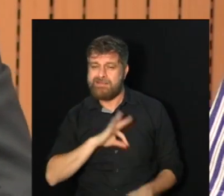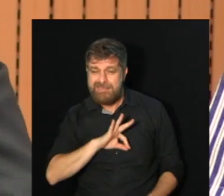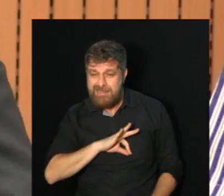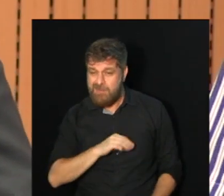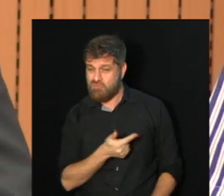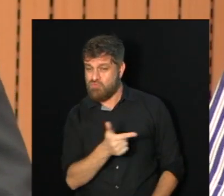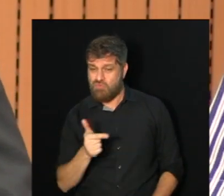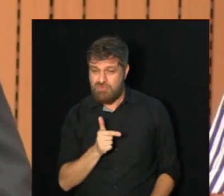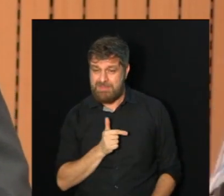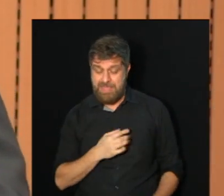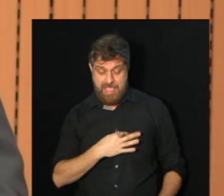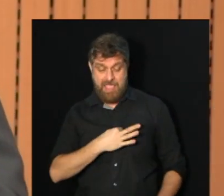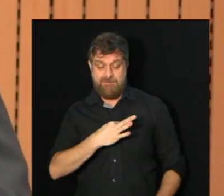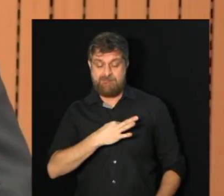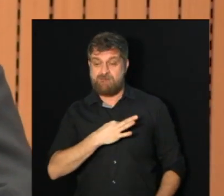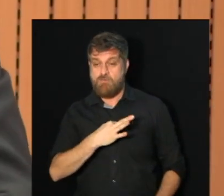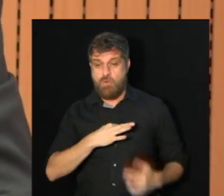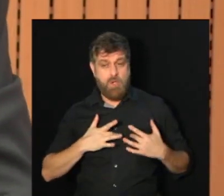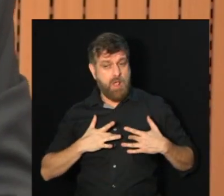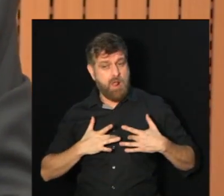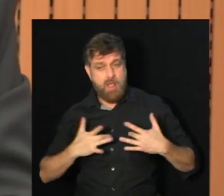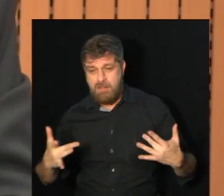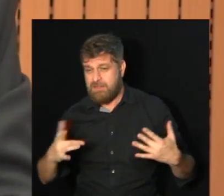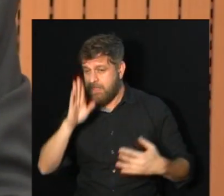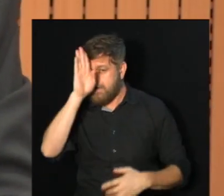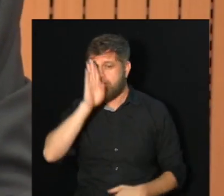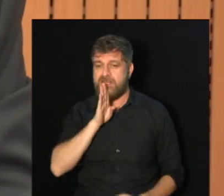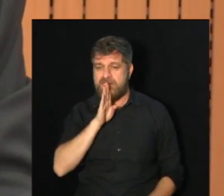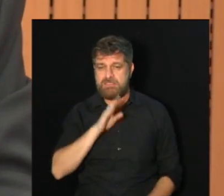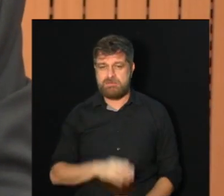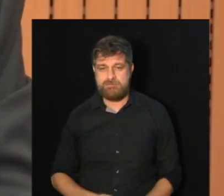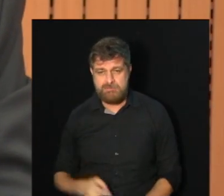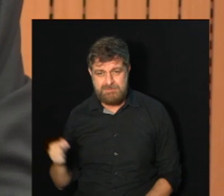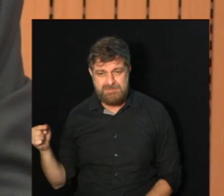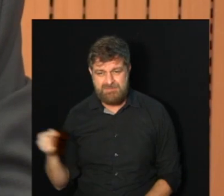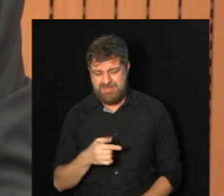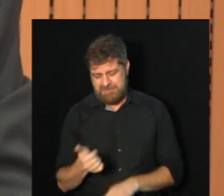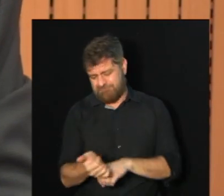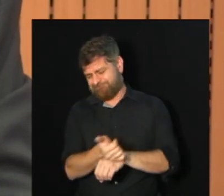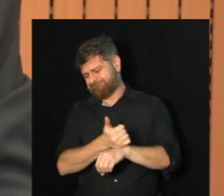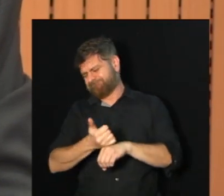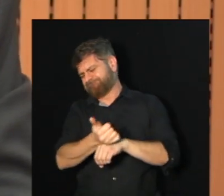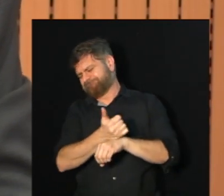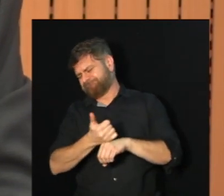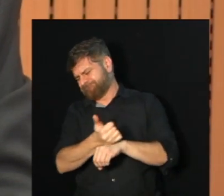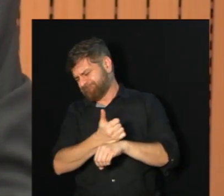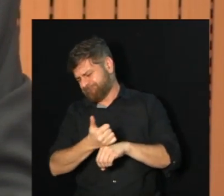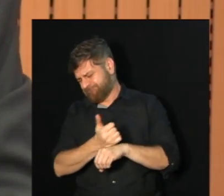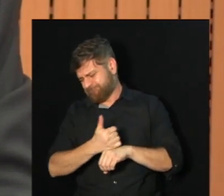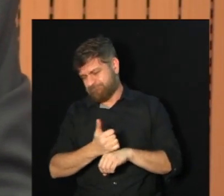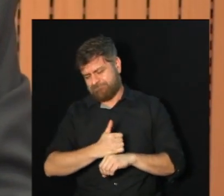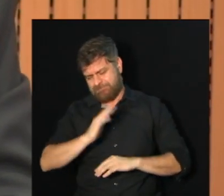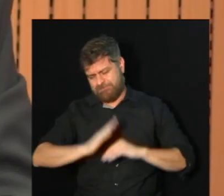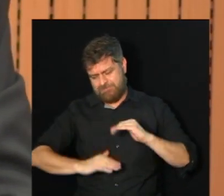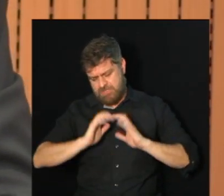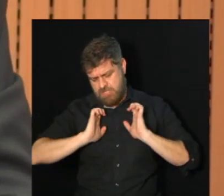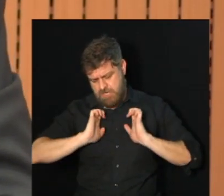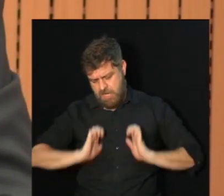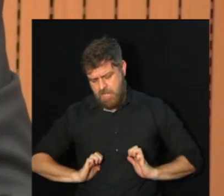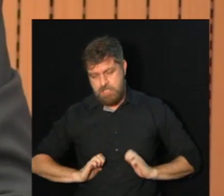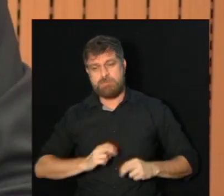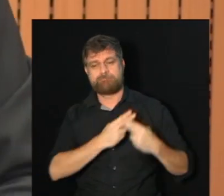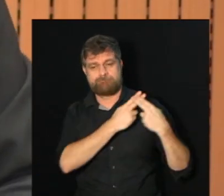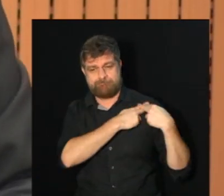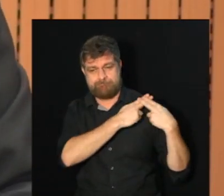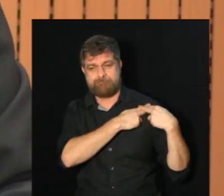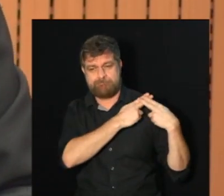voluntariamente, espontaneamente, gratuitamente. Mas são muito profissionais, sérios, éticos e